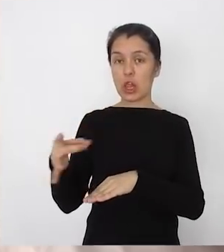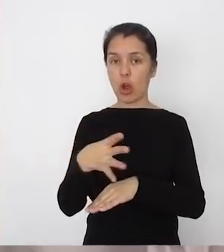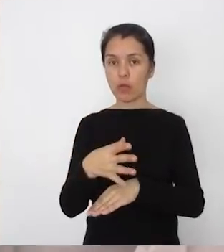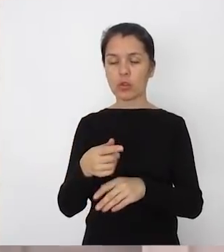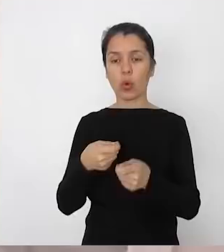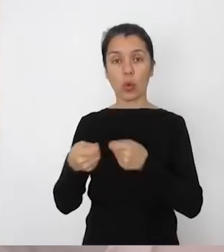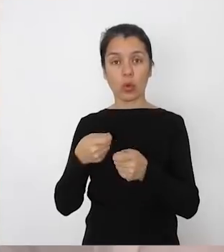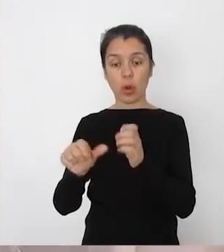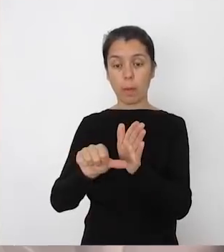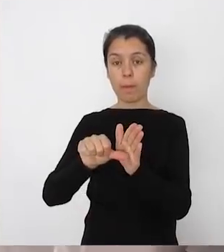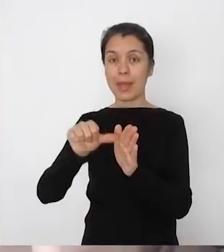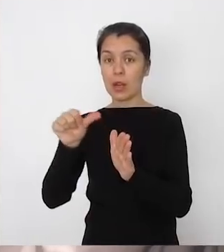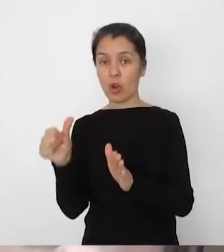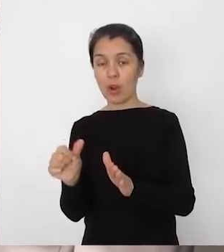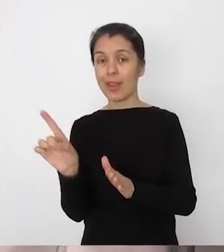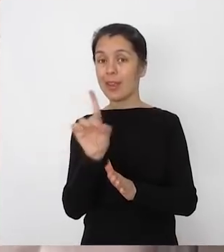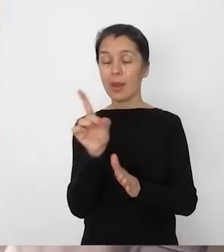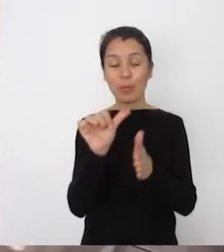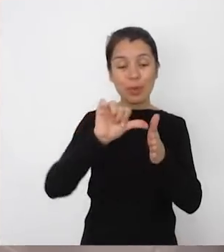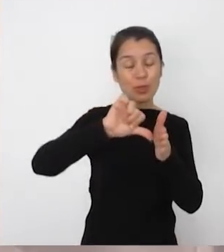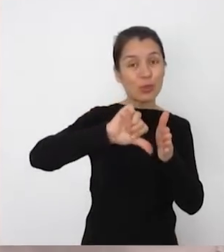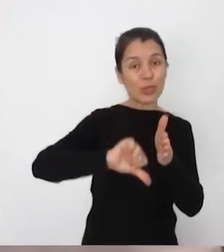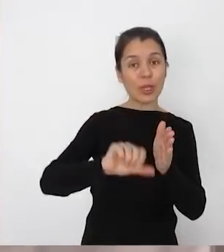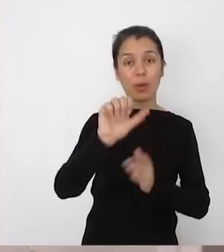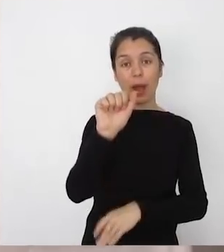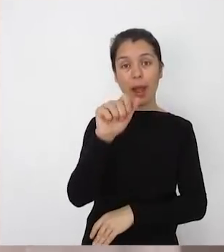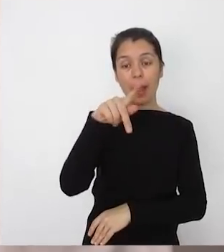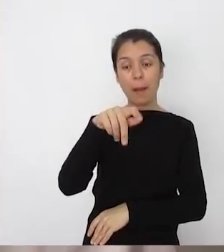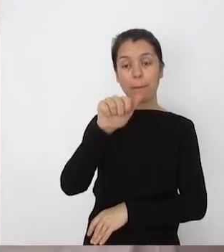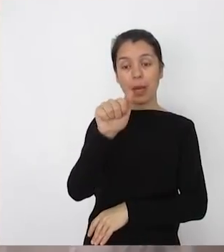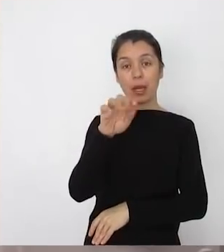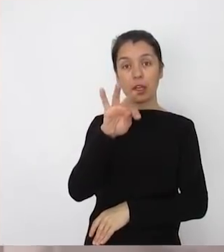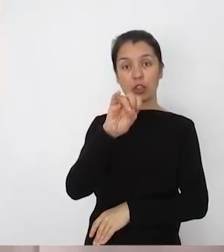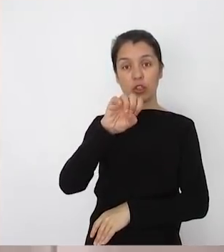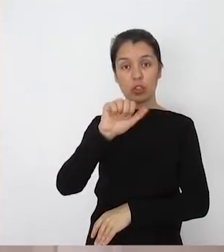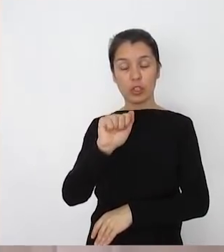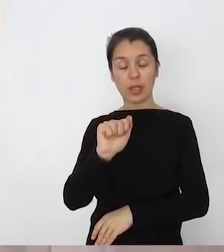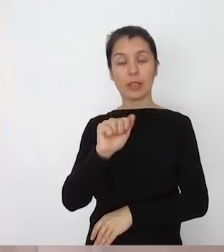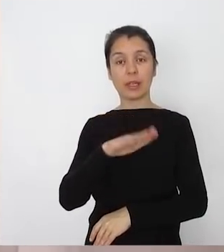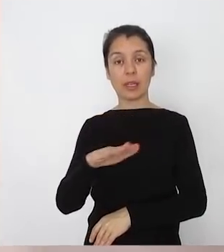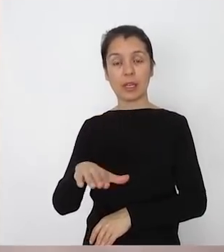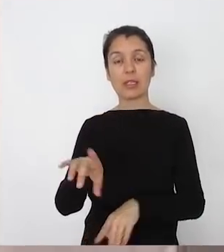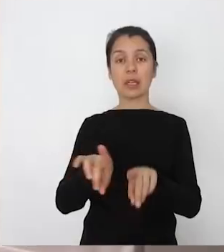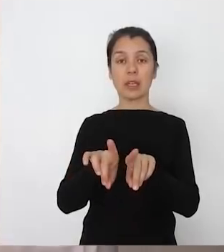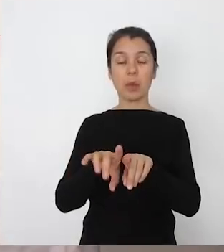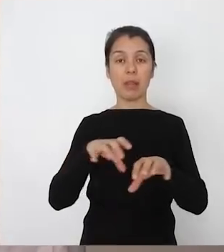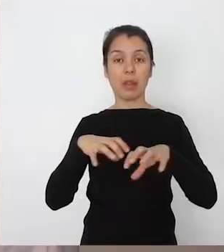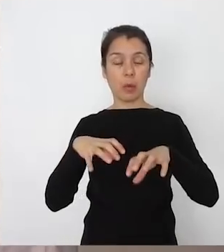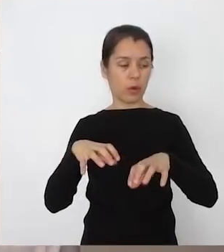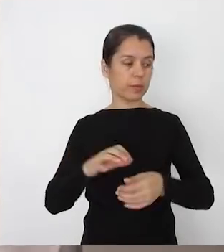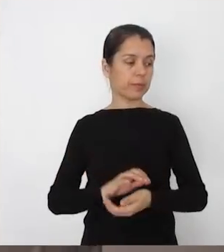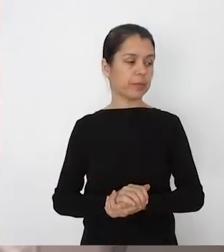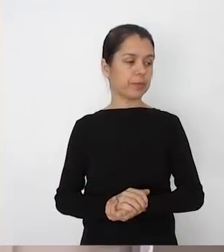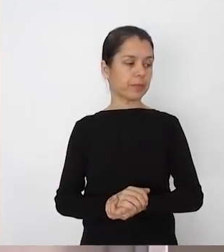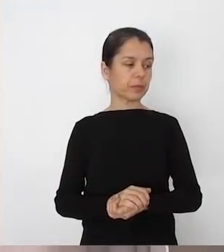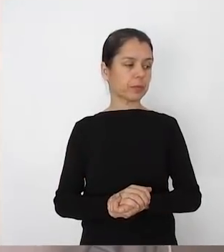turva. Os histaminérgicos, que é da histamina, aqueles remédios que a gente até toma, inclusive quando tem alergia, né, para coceira, etc